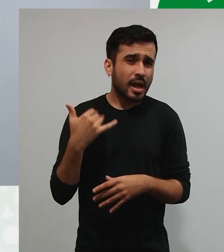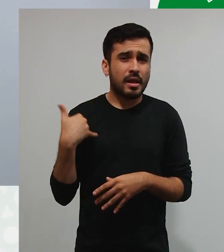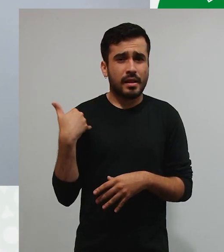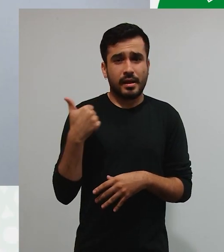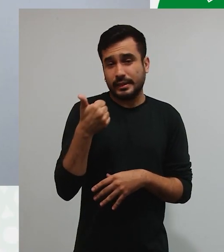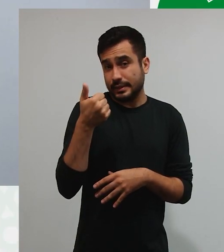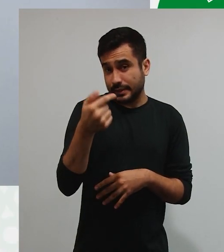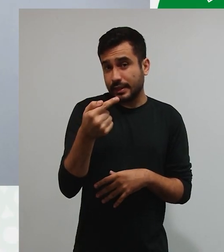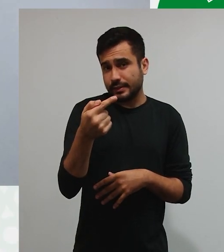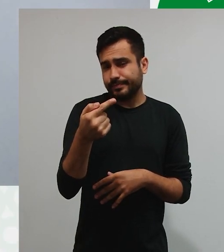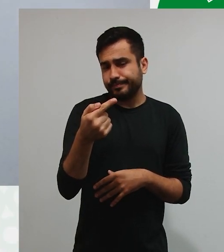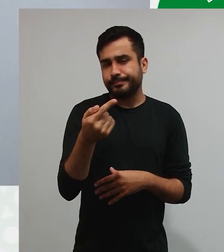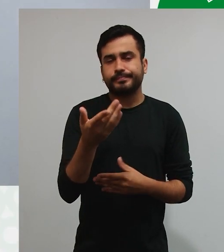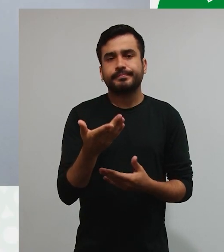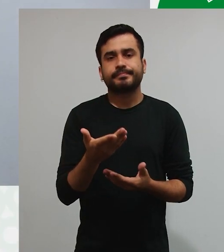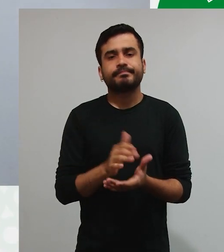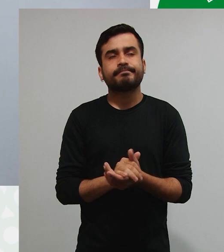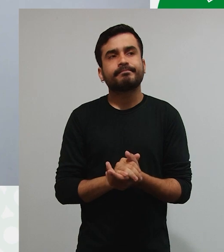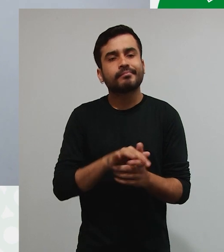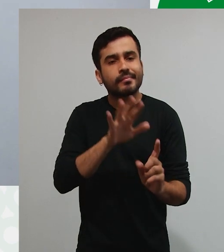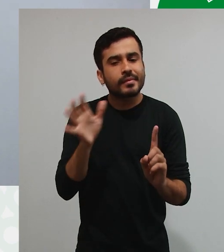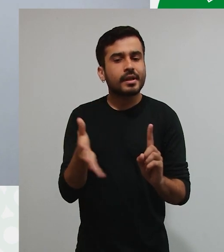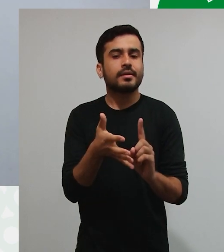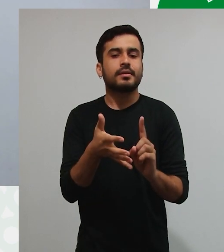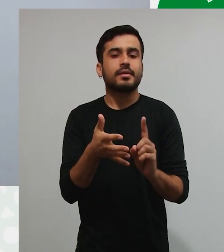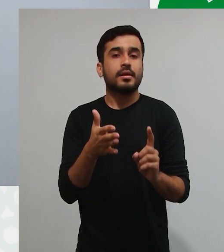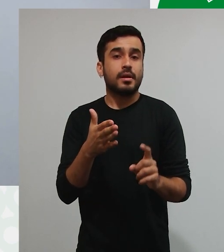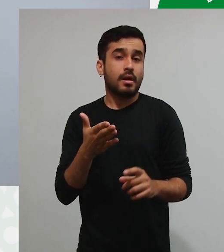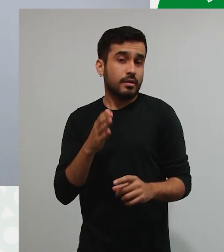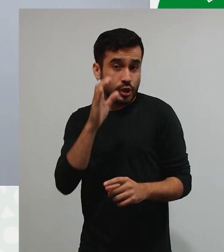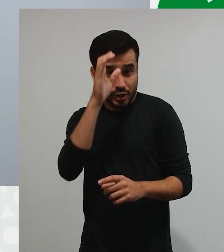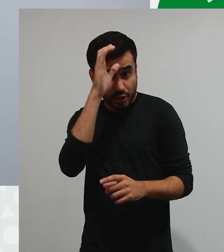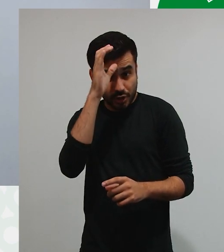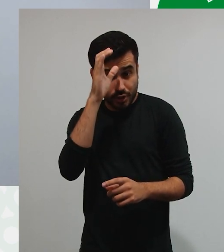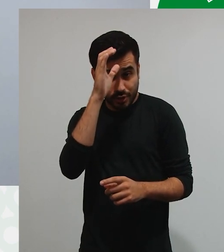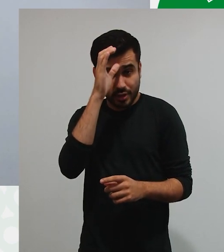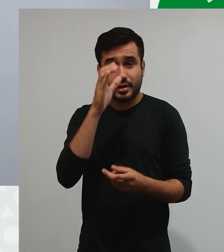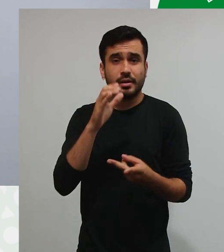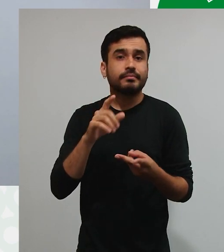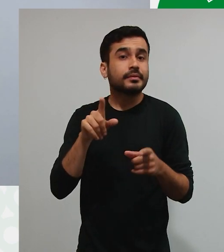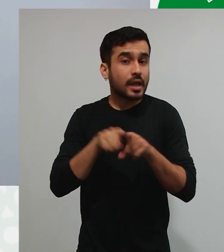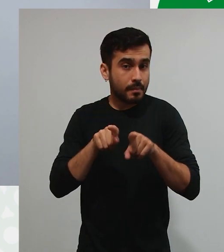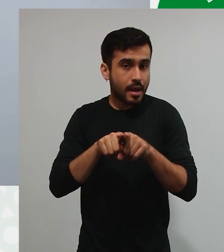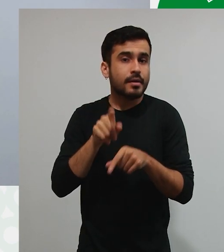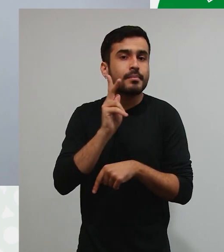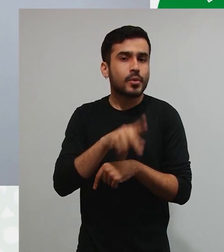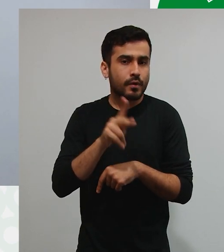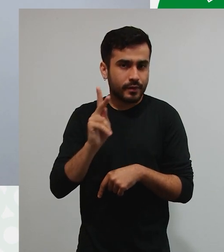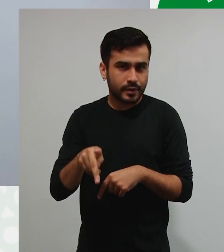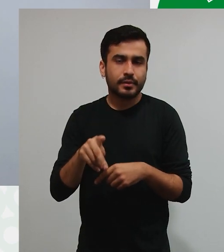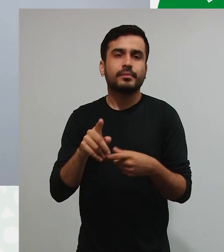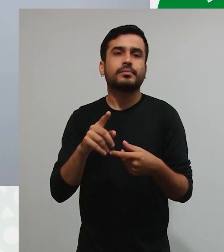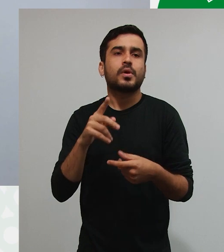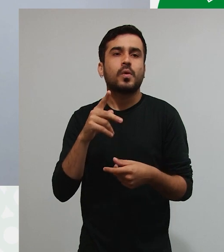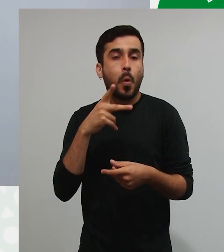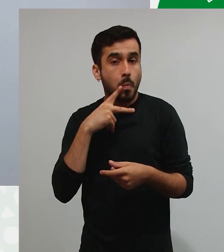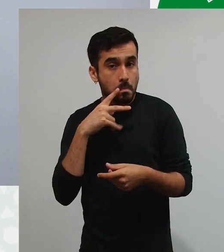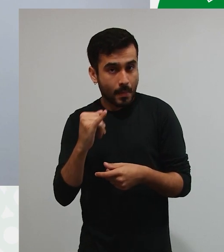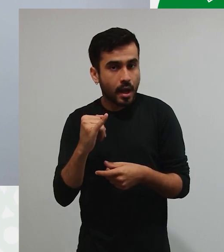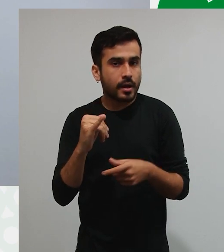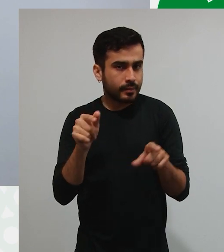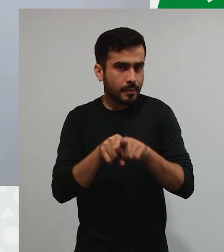a ir para a educação? Conta pra gente essa história do seu chamado a ser educadora.